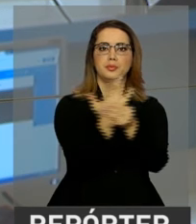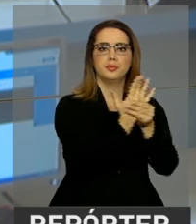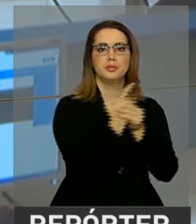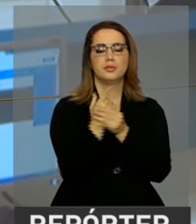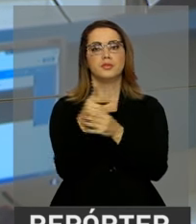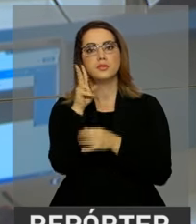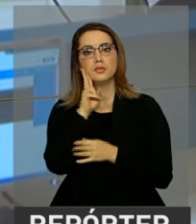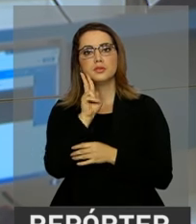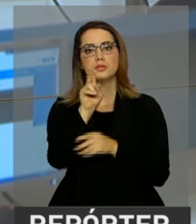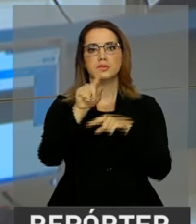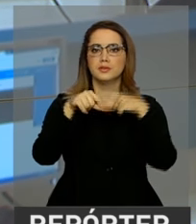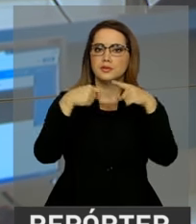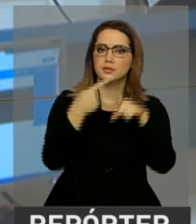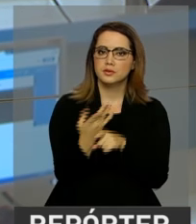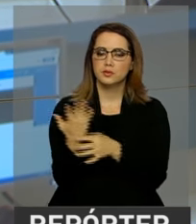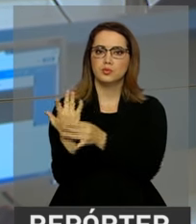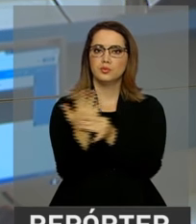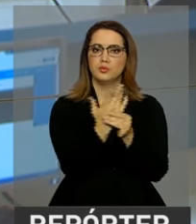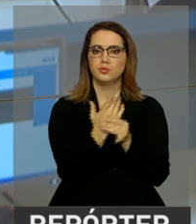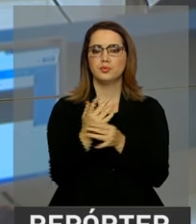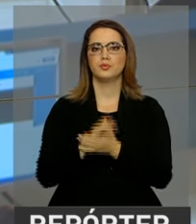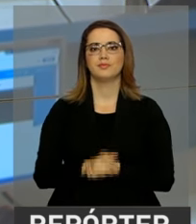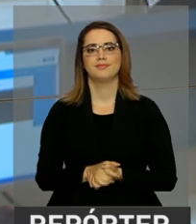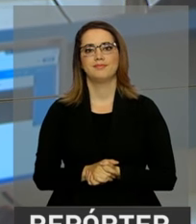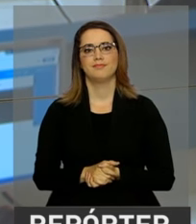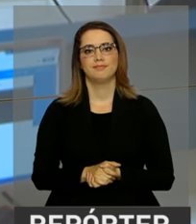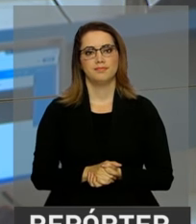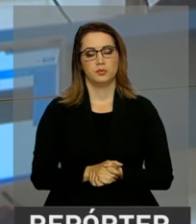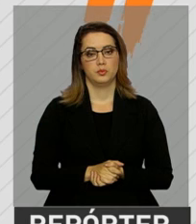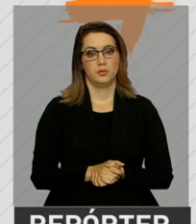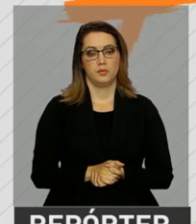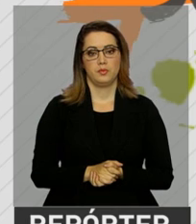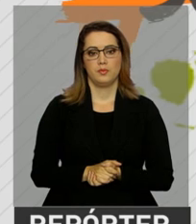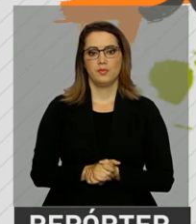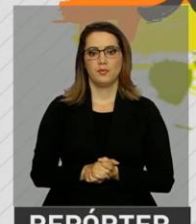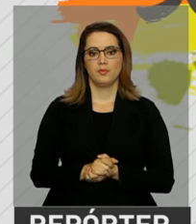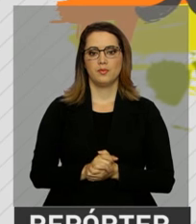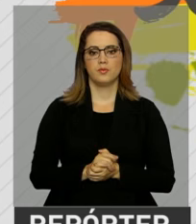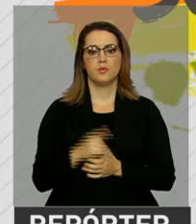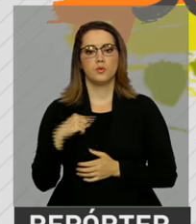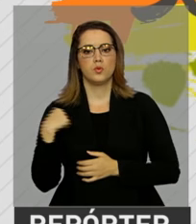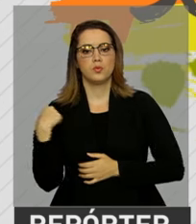Janeiro nos nossos boletins de hora em hora. Não perca!